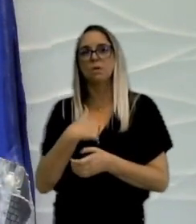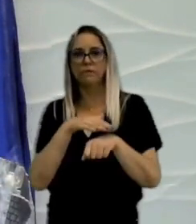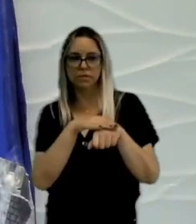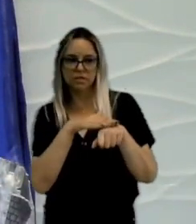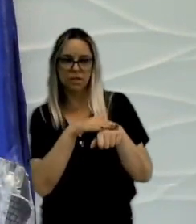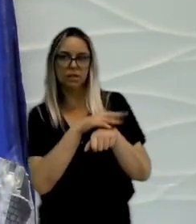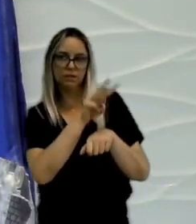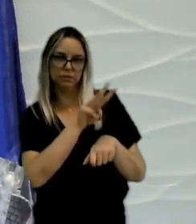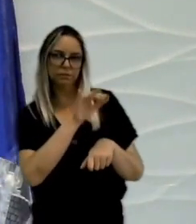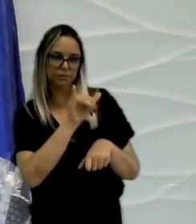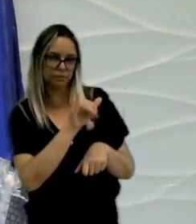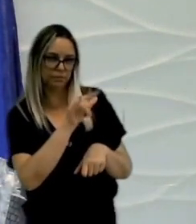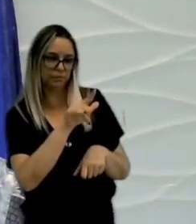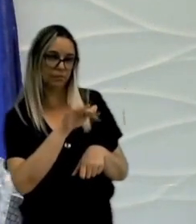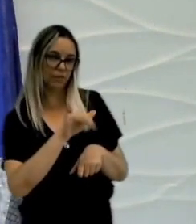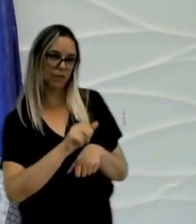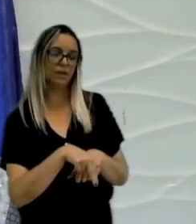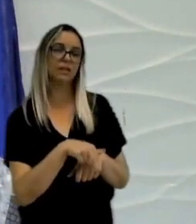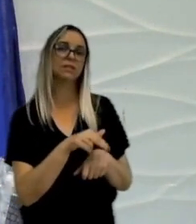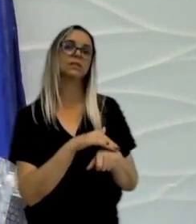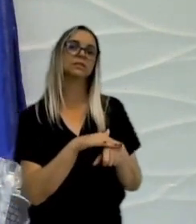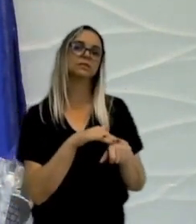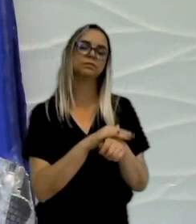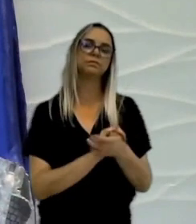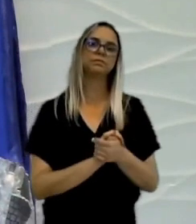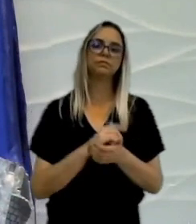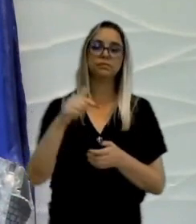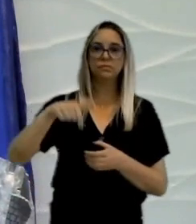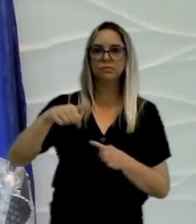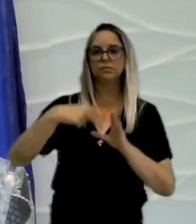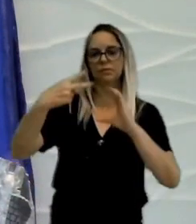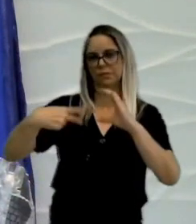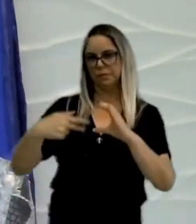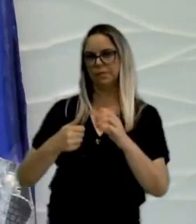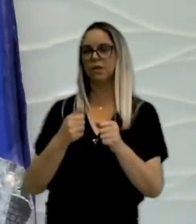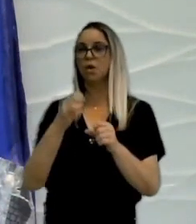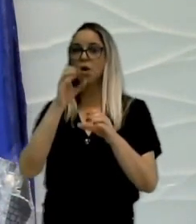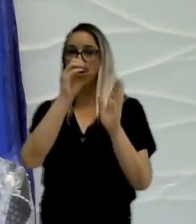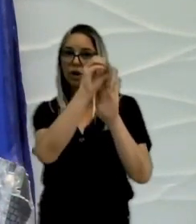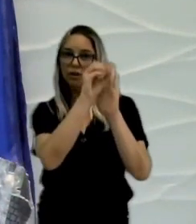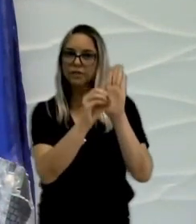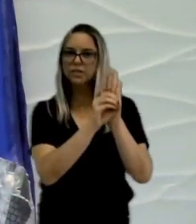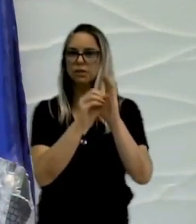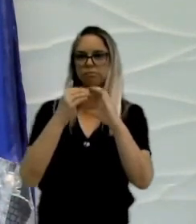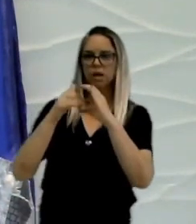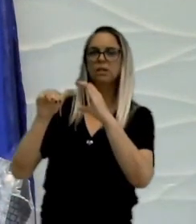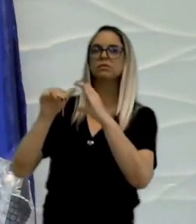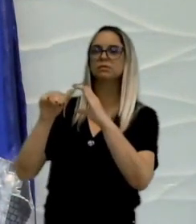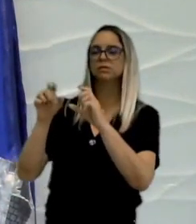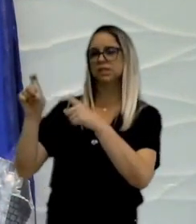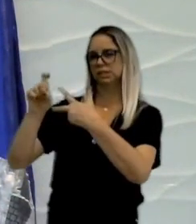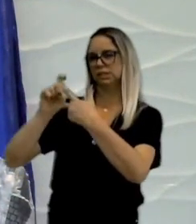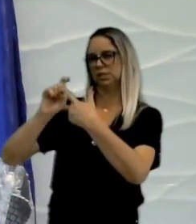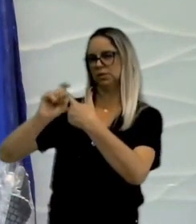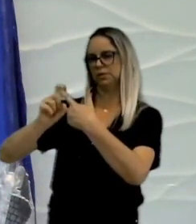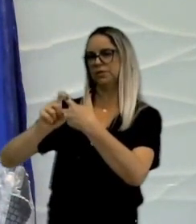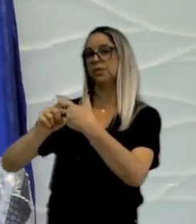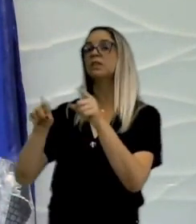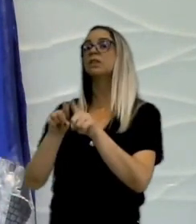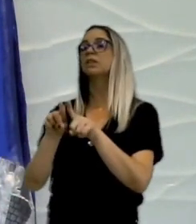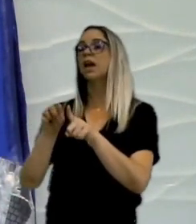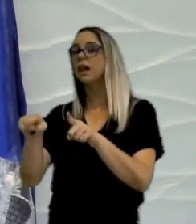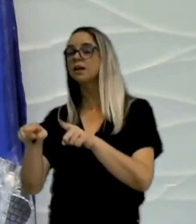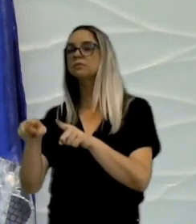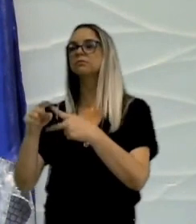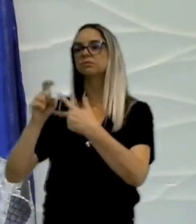William, é essa casa aqui fazer um ofício direcionado ao Poder Executivo, solicitando ao mesmo que